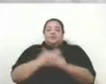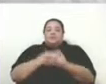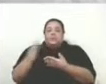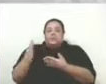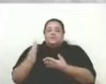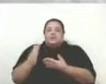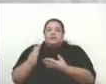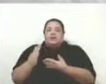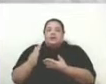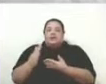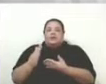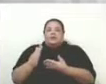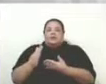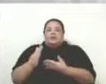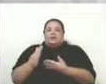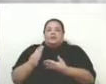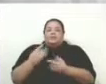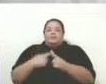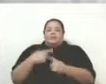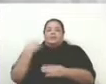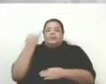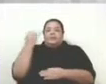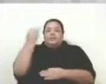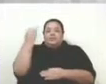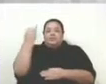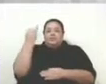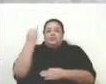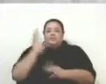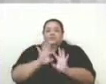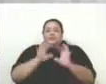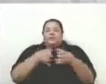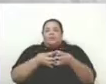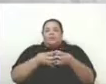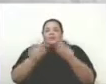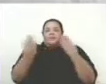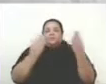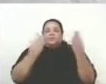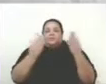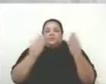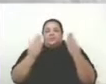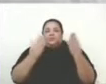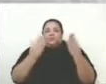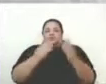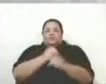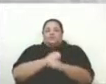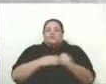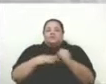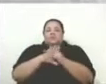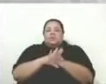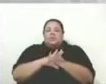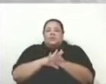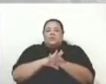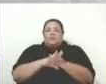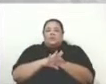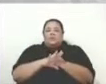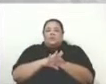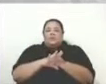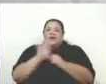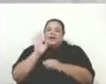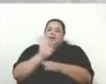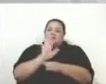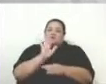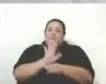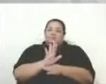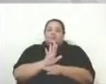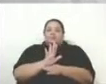devido à importância. Essas equipes, a equipe psicossocial, como a gente chama, ela fortalece a relação da família com a